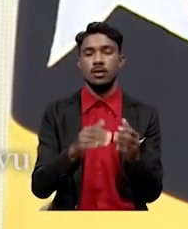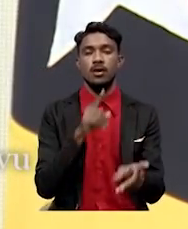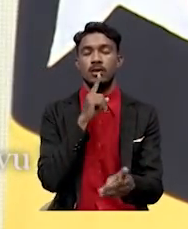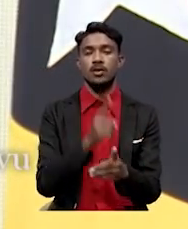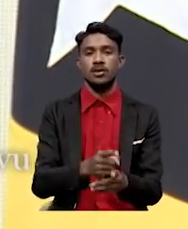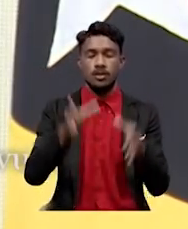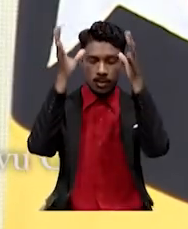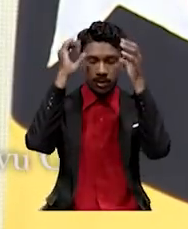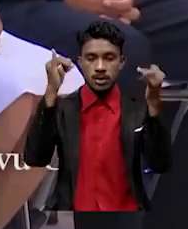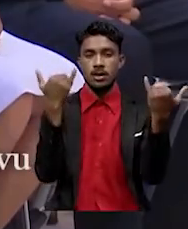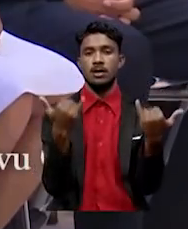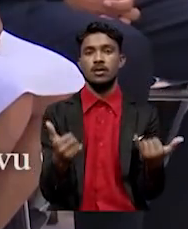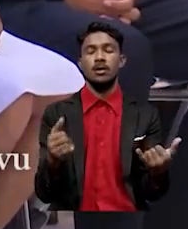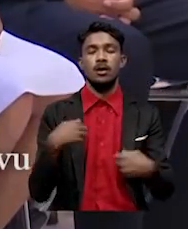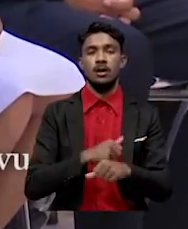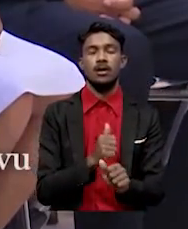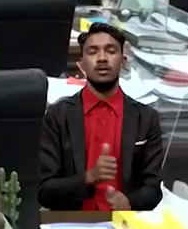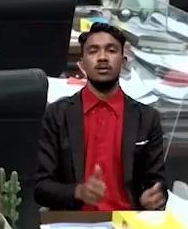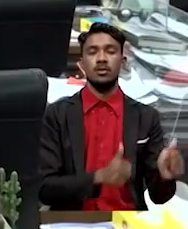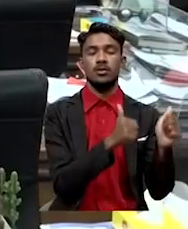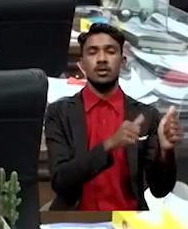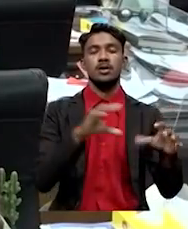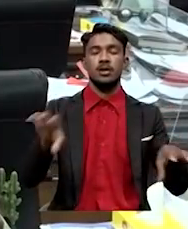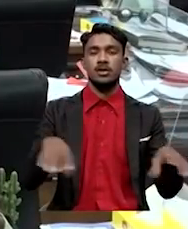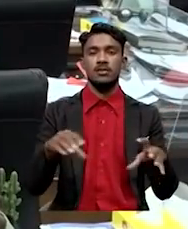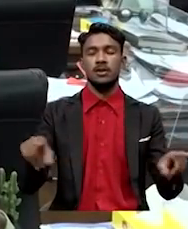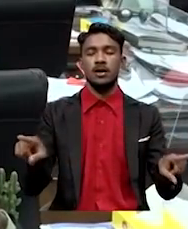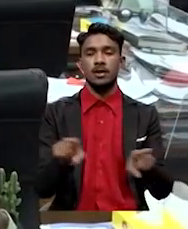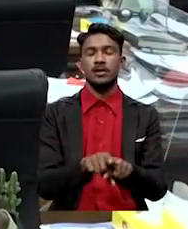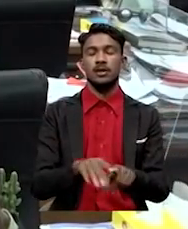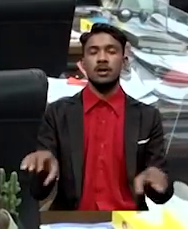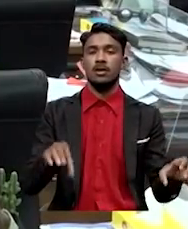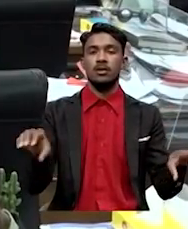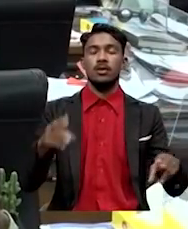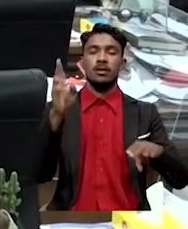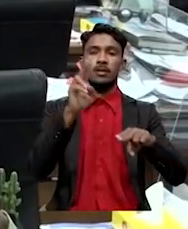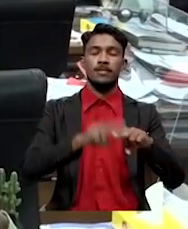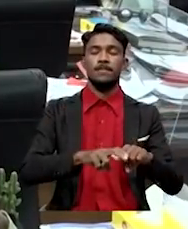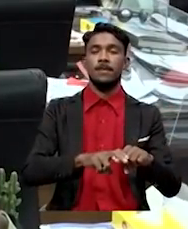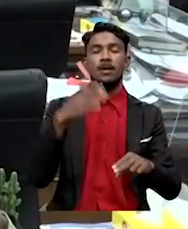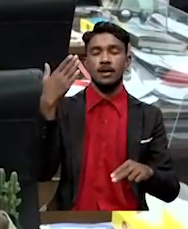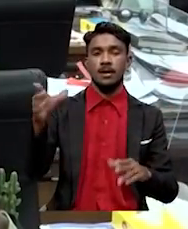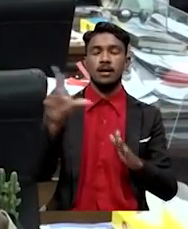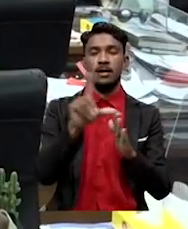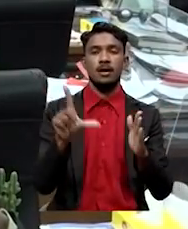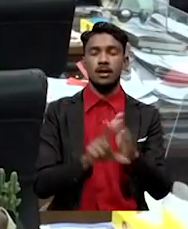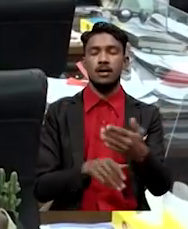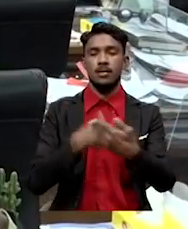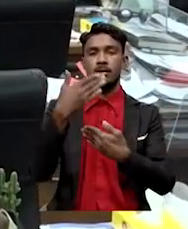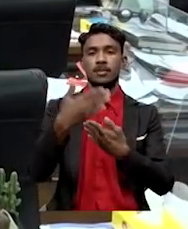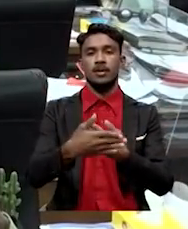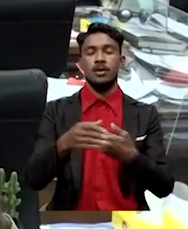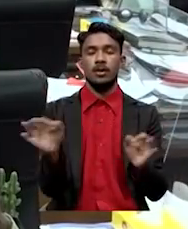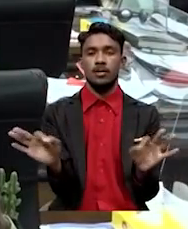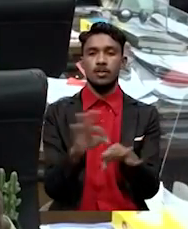República atual, cumpre CNAR no dar competência na berratur e a lei inangrasic ato dissolve o na